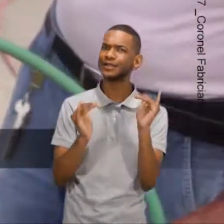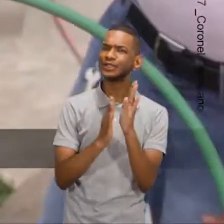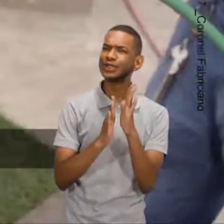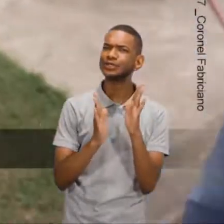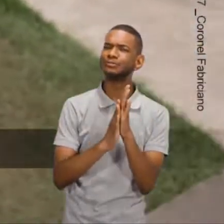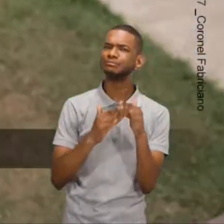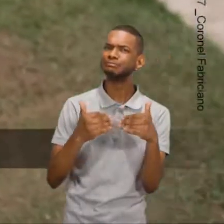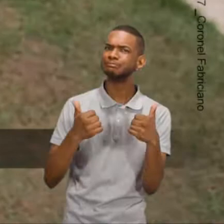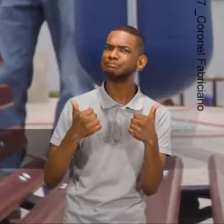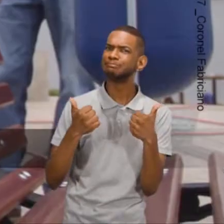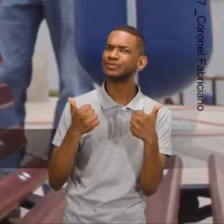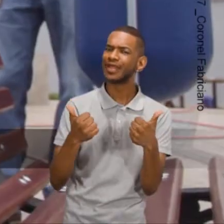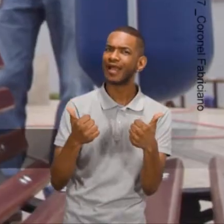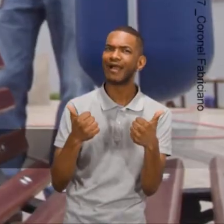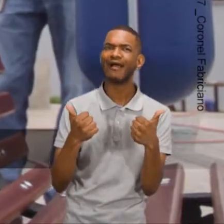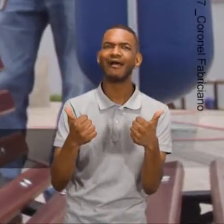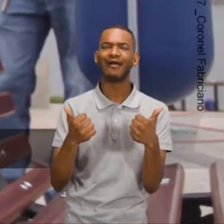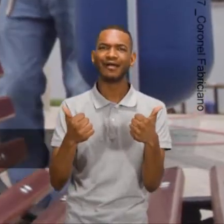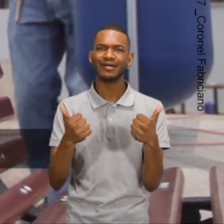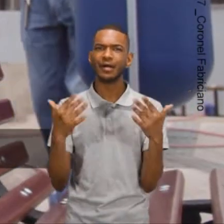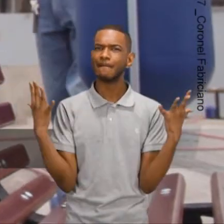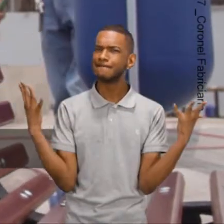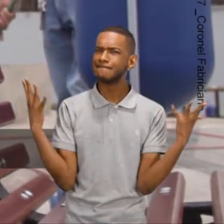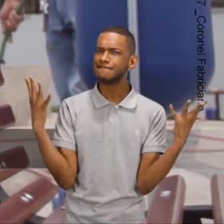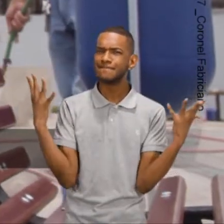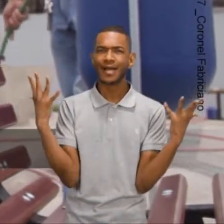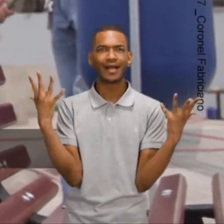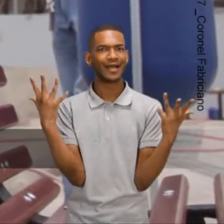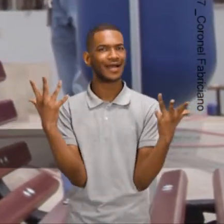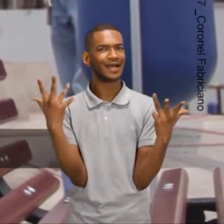Todos que vêm aqui ficam elogiando